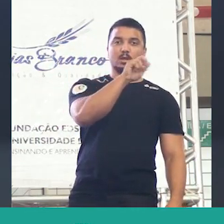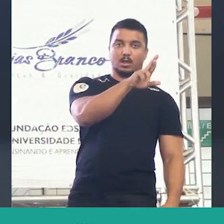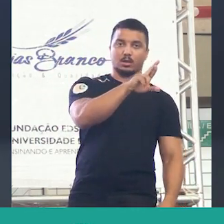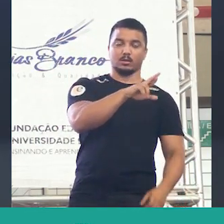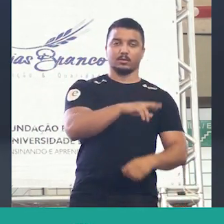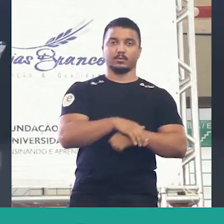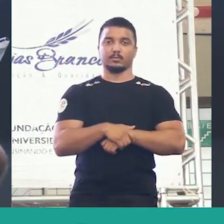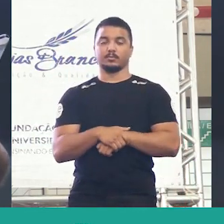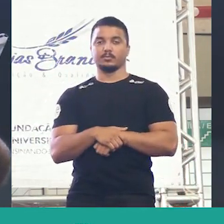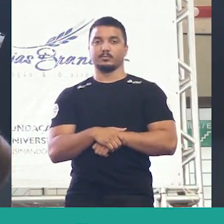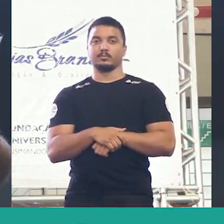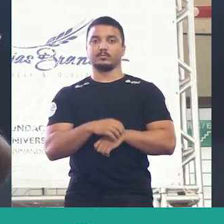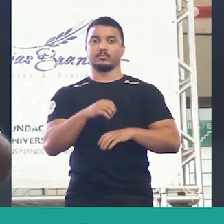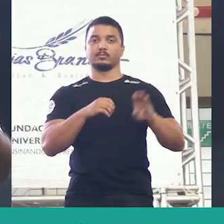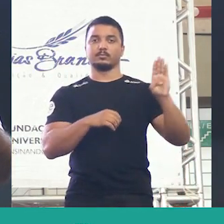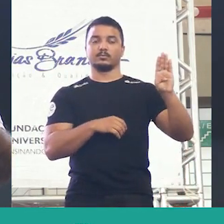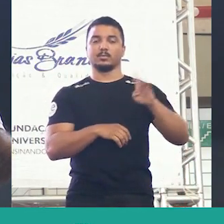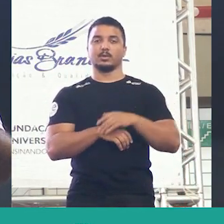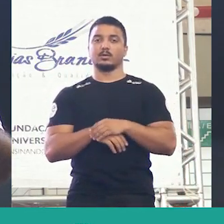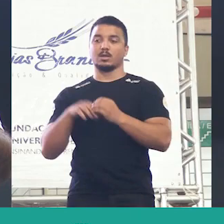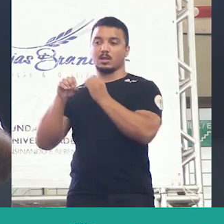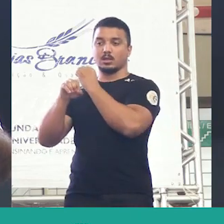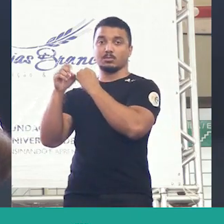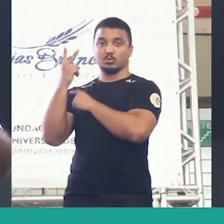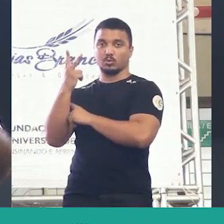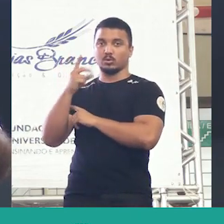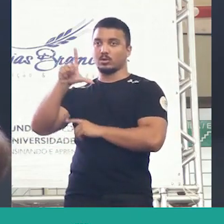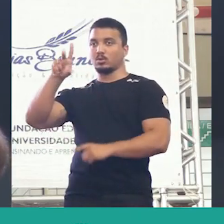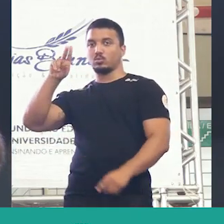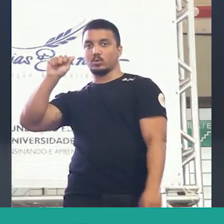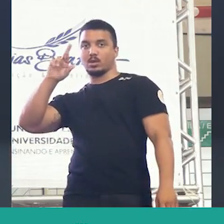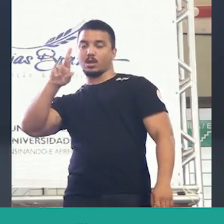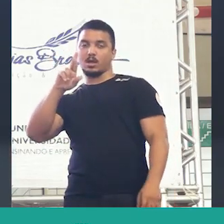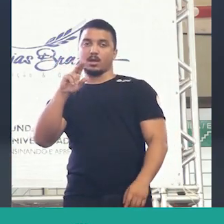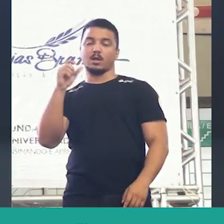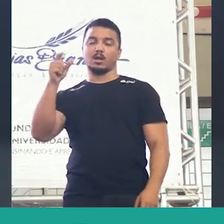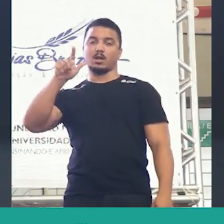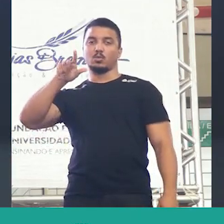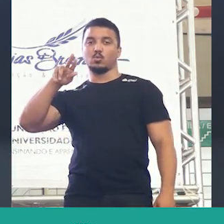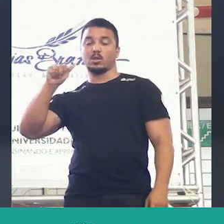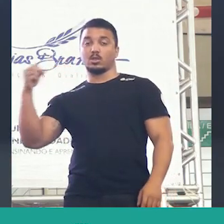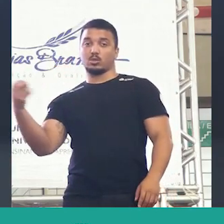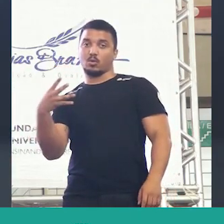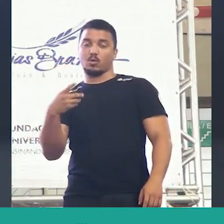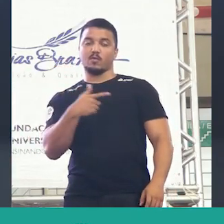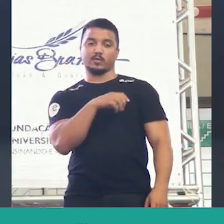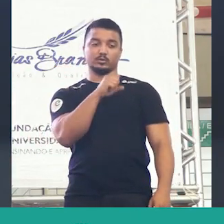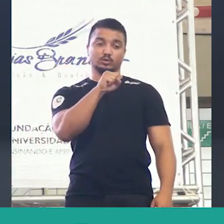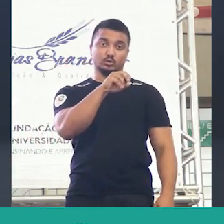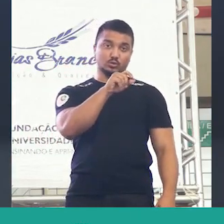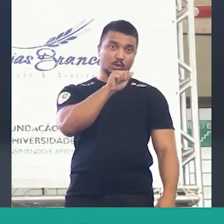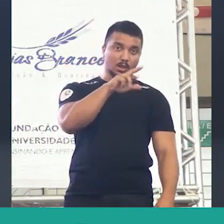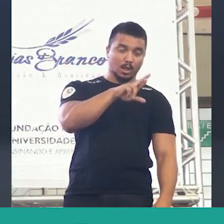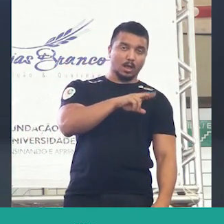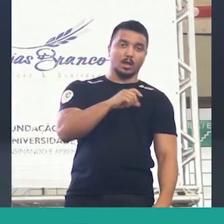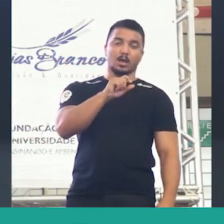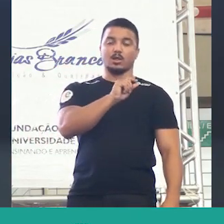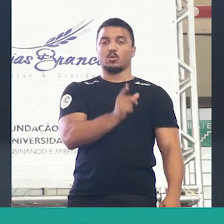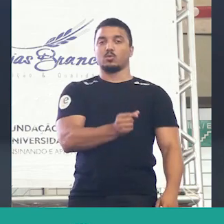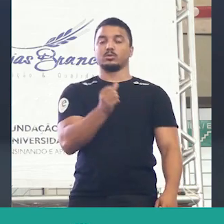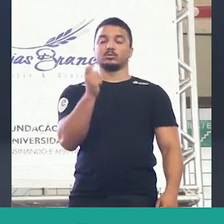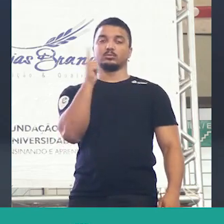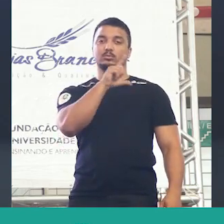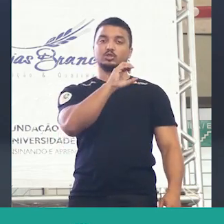cheia. B. 2 eclipses. O lunar com lua nova e o solar com lua cheia. Vira a